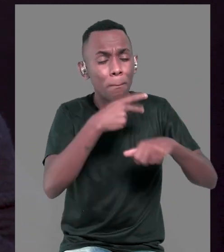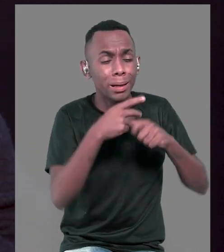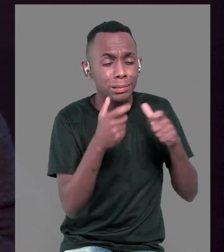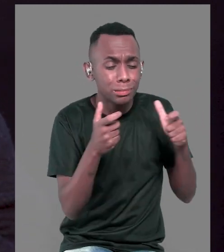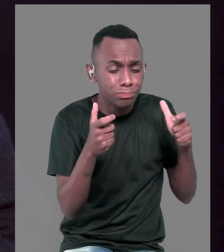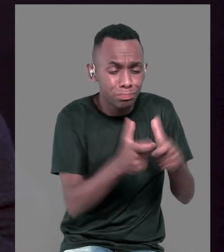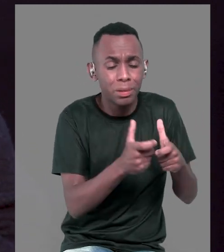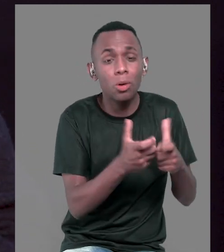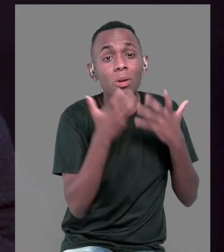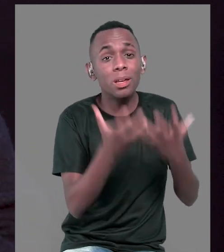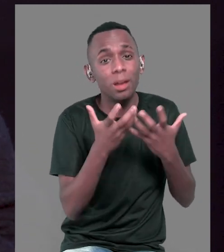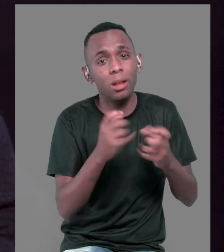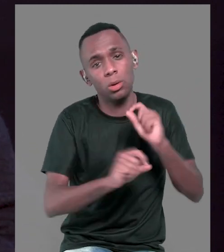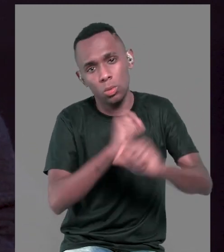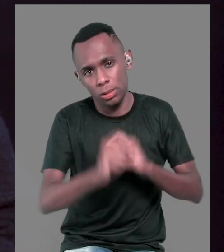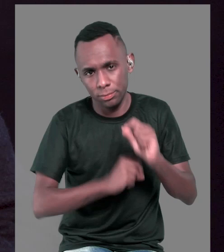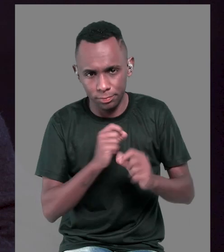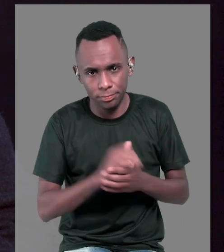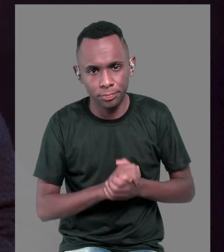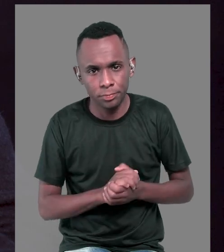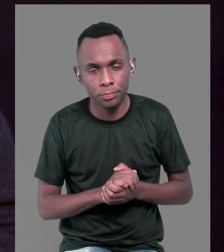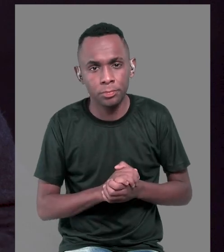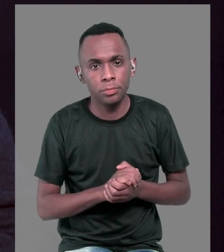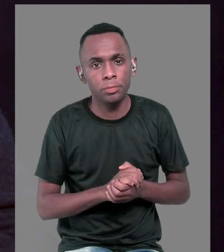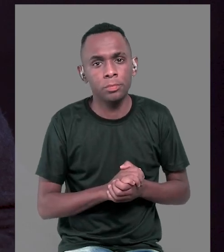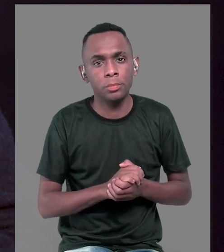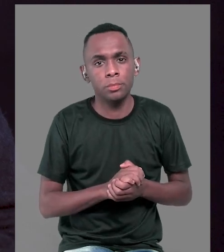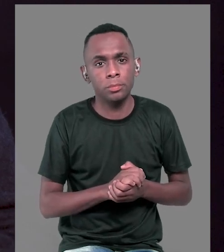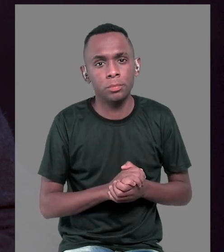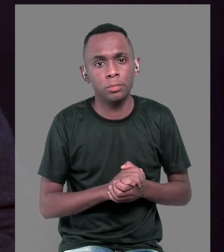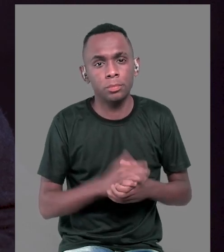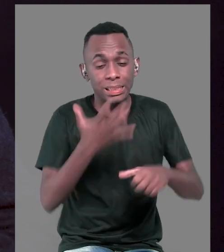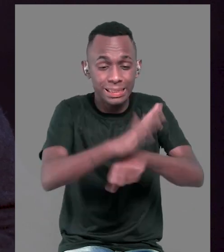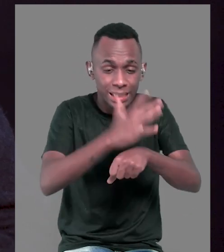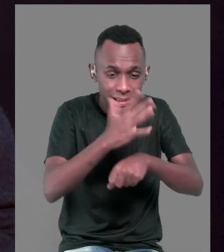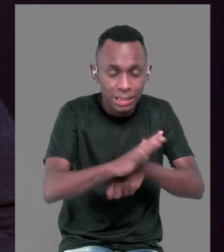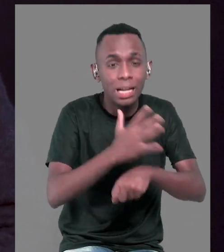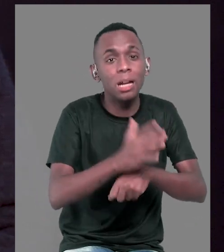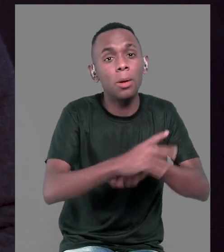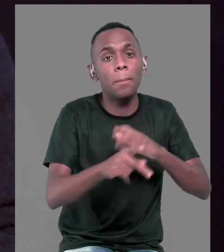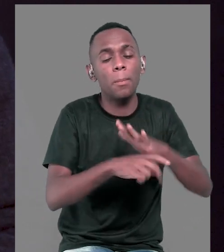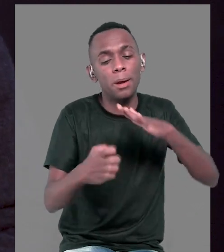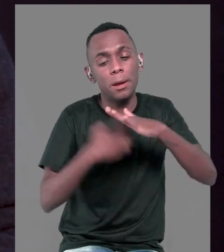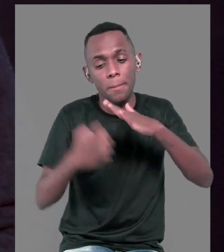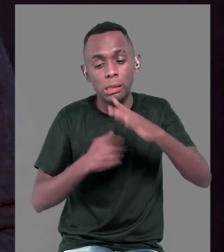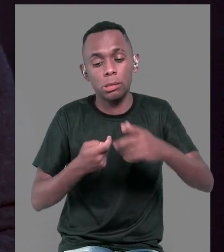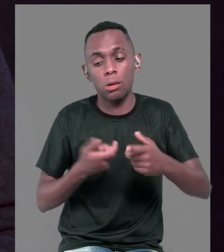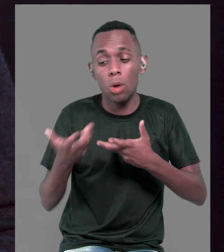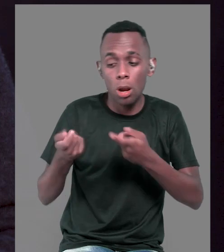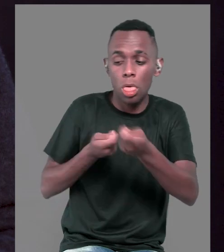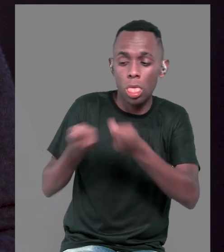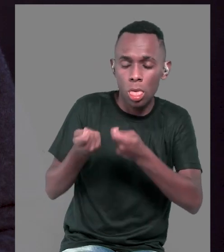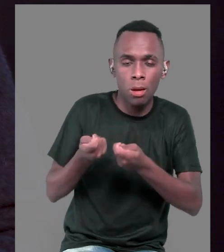regular a prática de uma dessas big techs. Elas operam acima